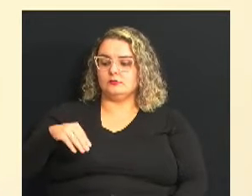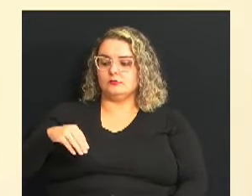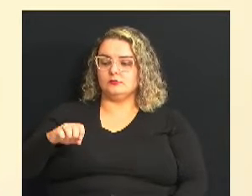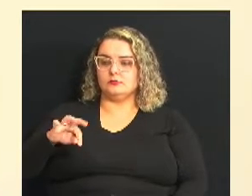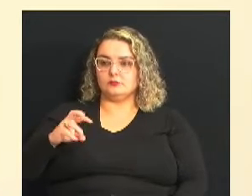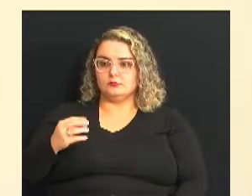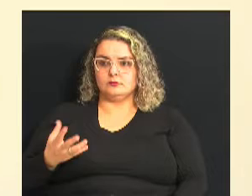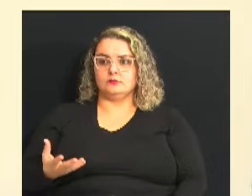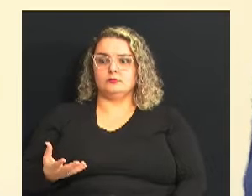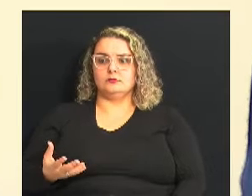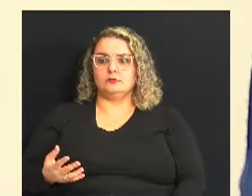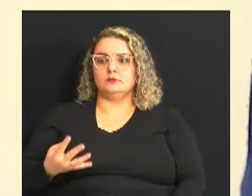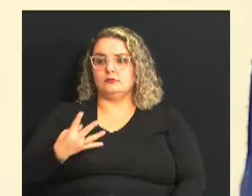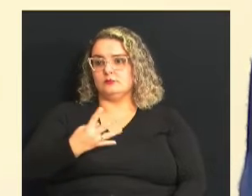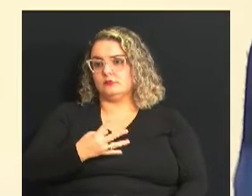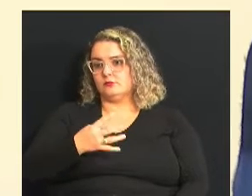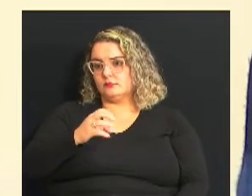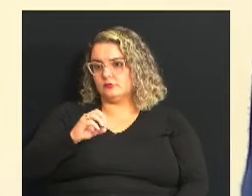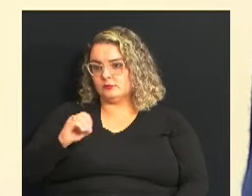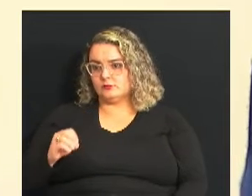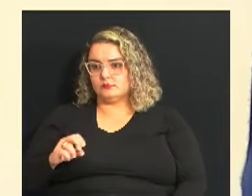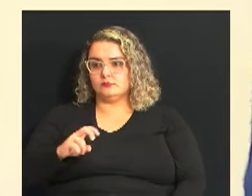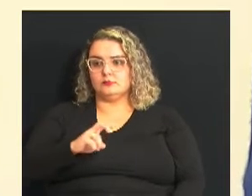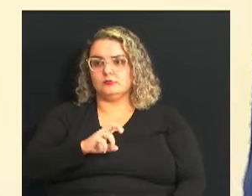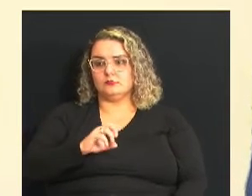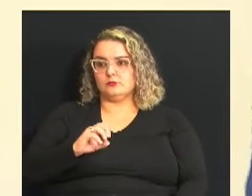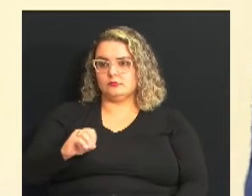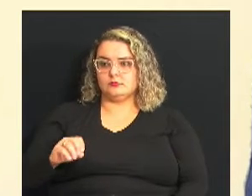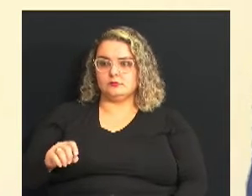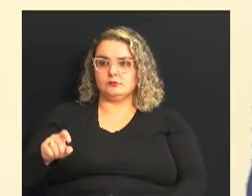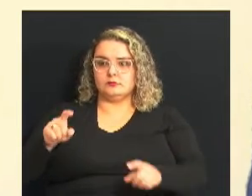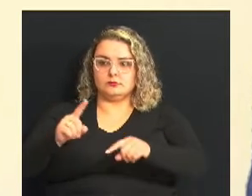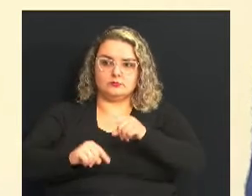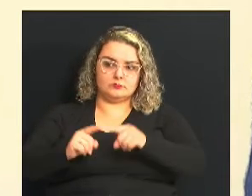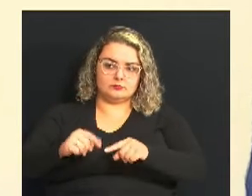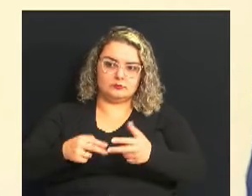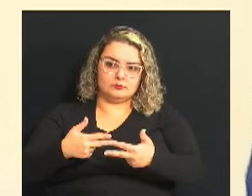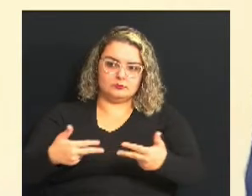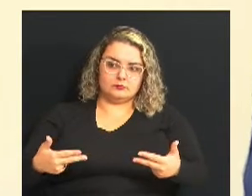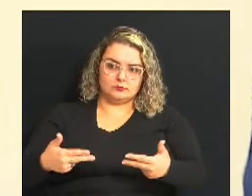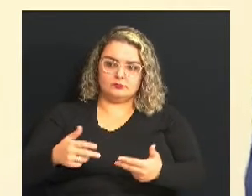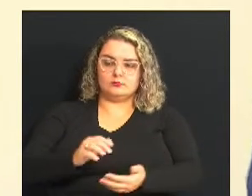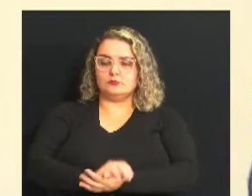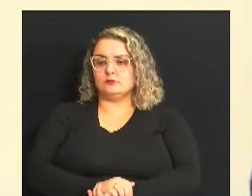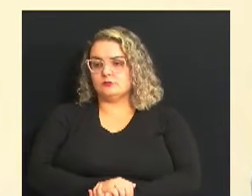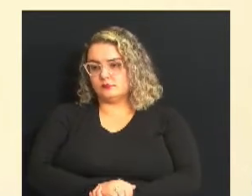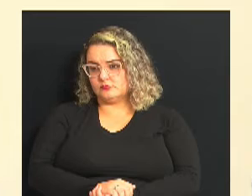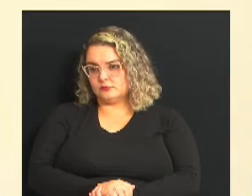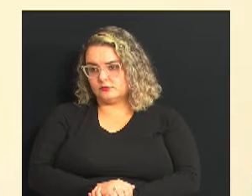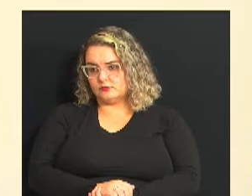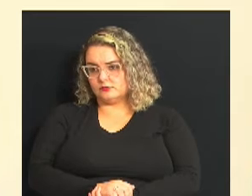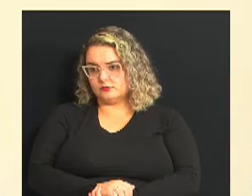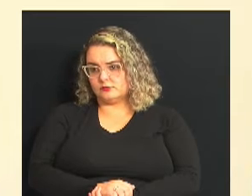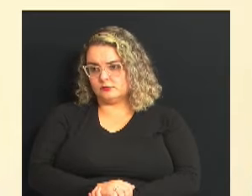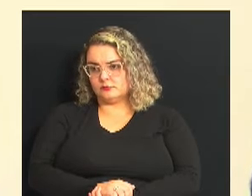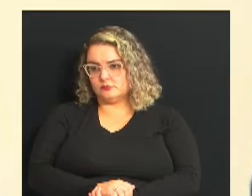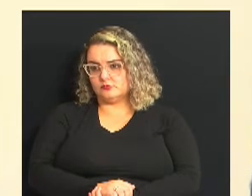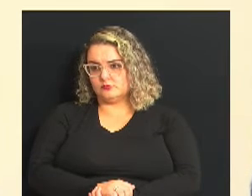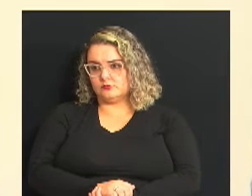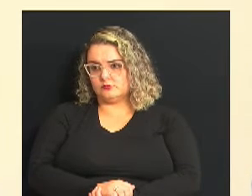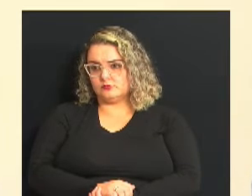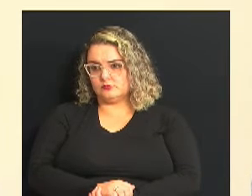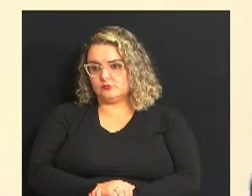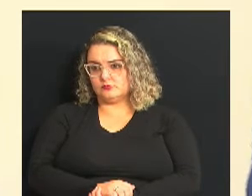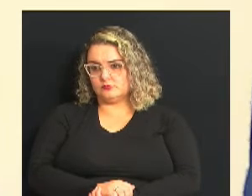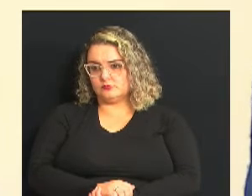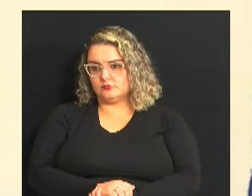cerca de 400, 500 máquinas, média parte assim. É um gasto que não é necessário, né? E